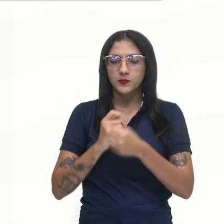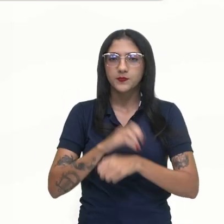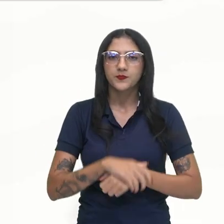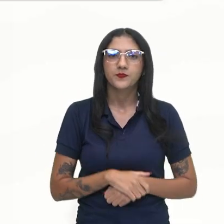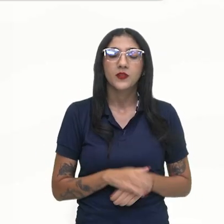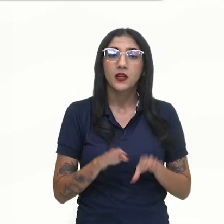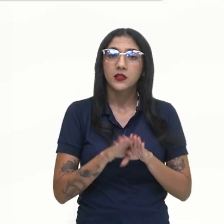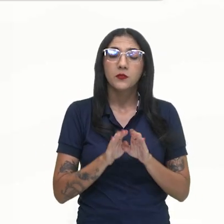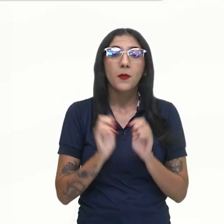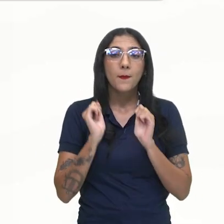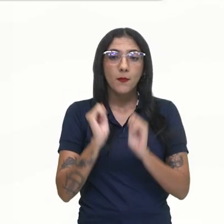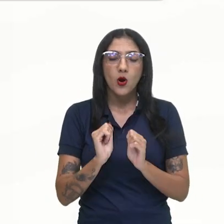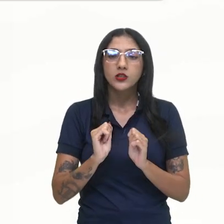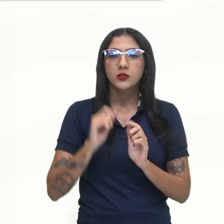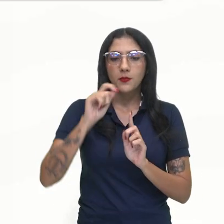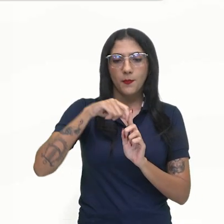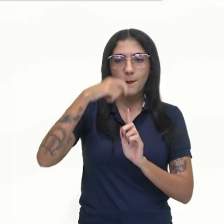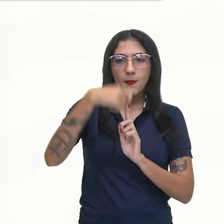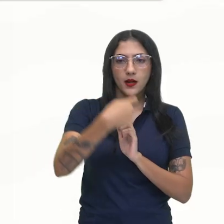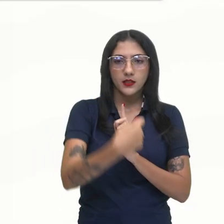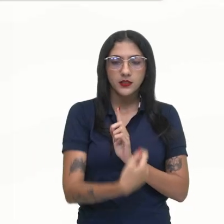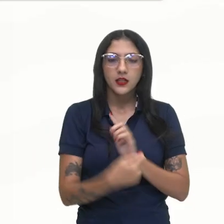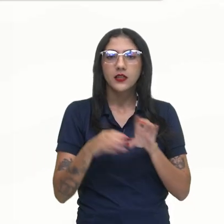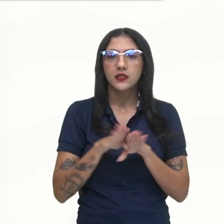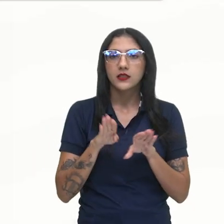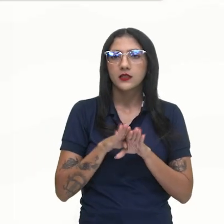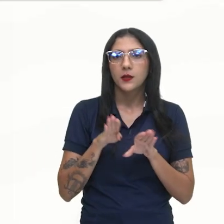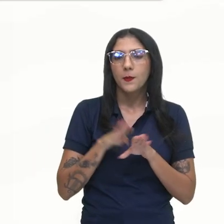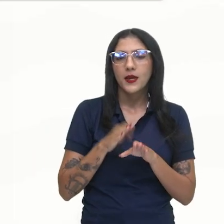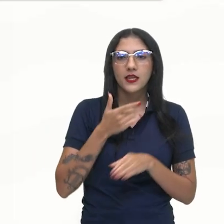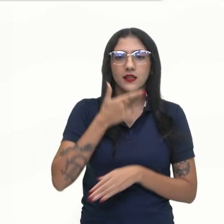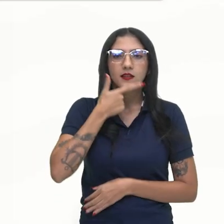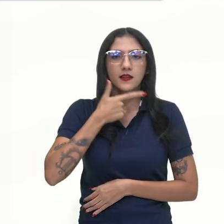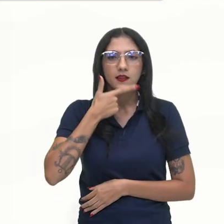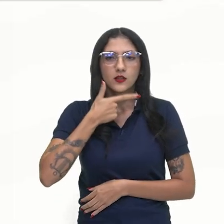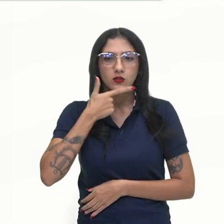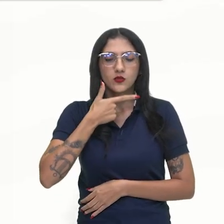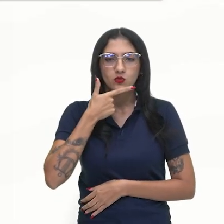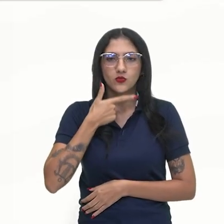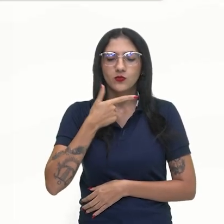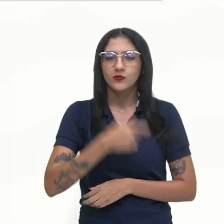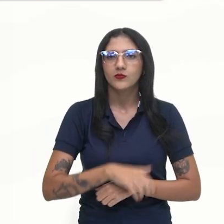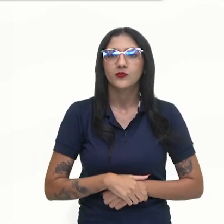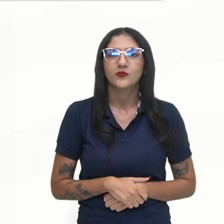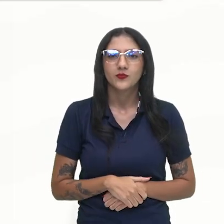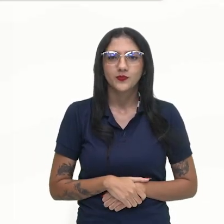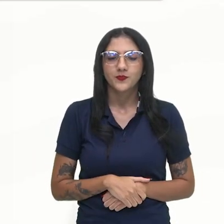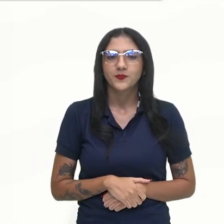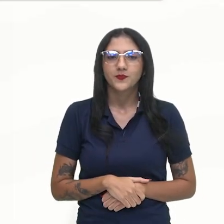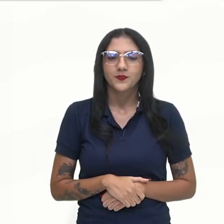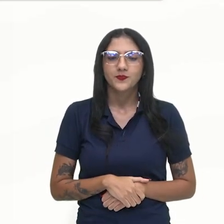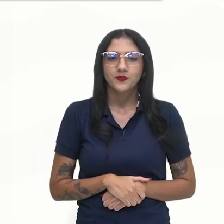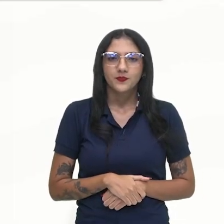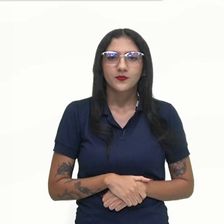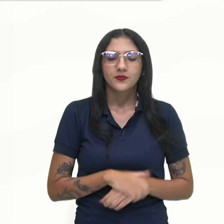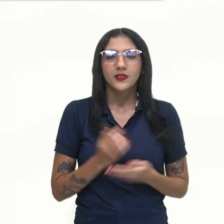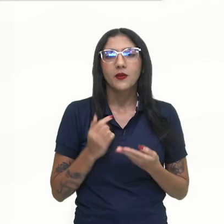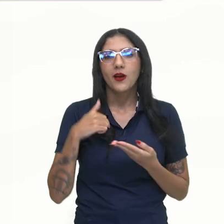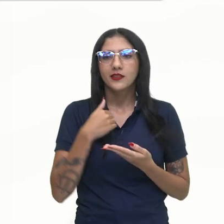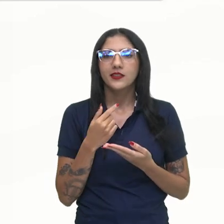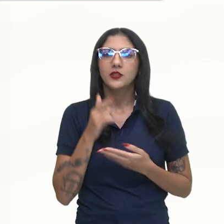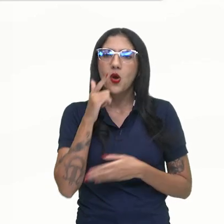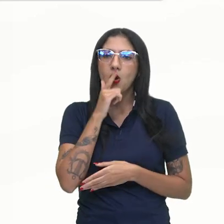colocar banana e também cheese, ok? Tucumã, banana, cheese. Assim a gente faz